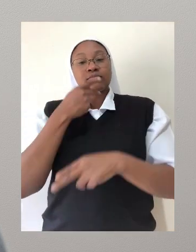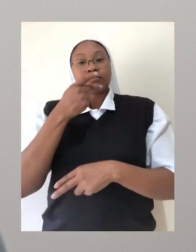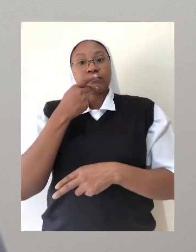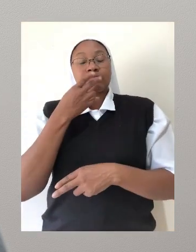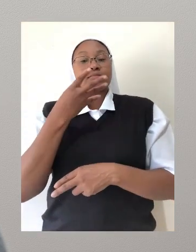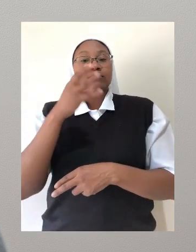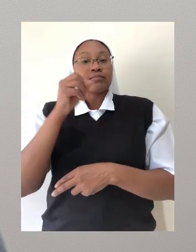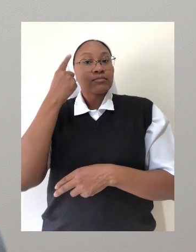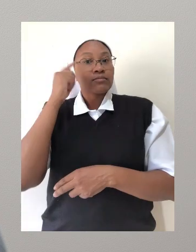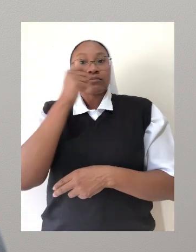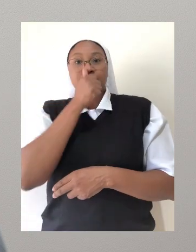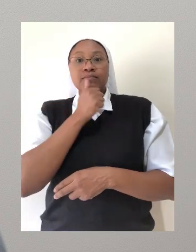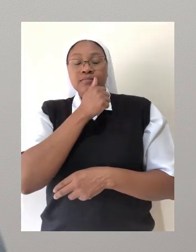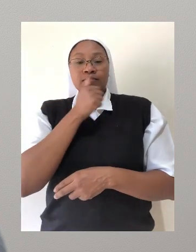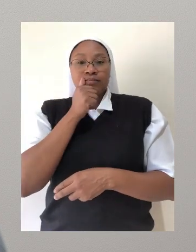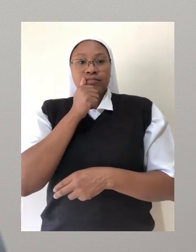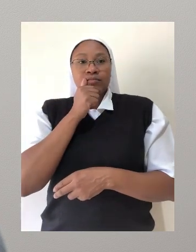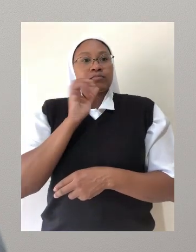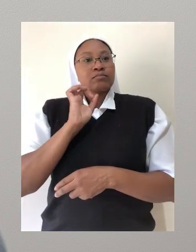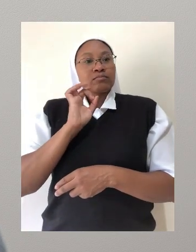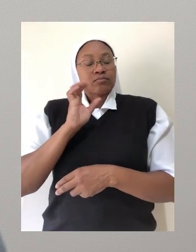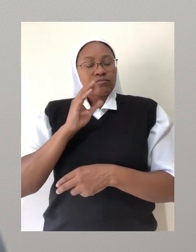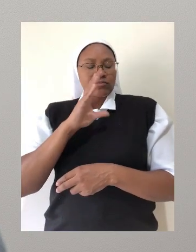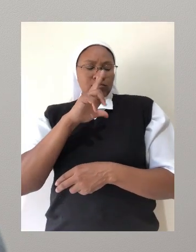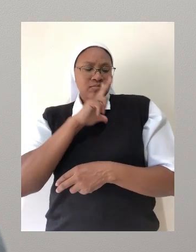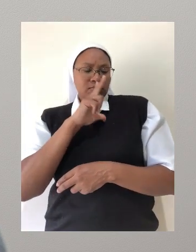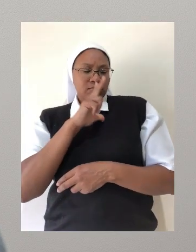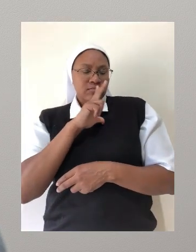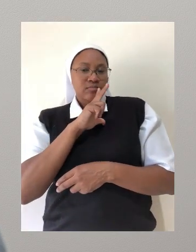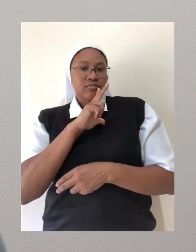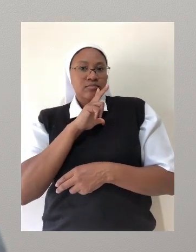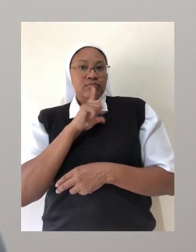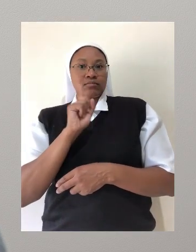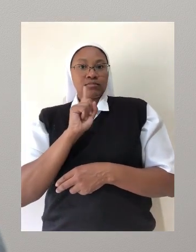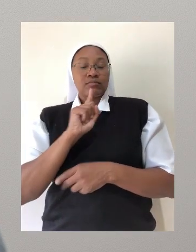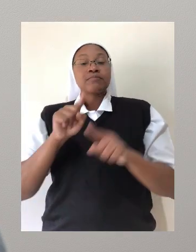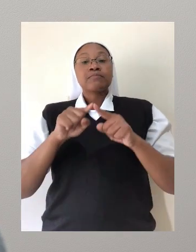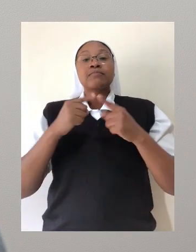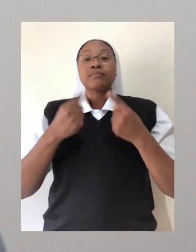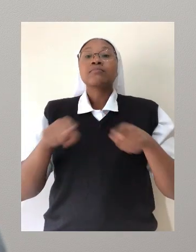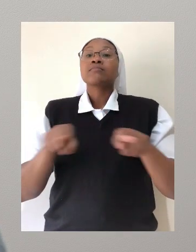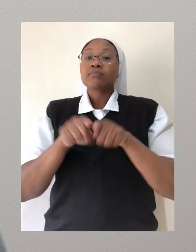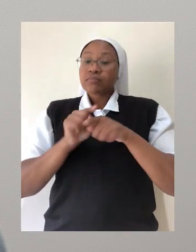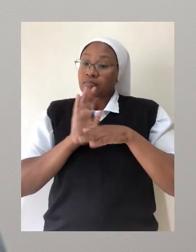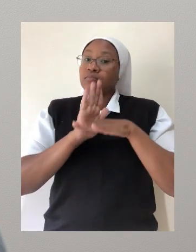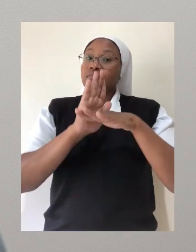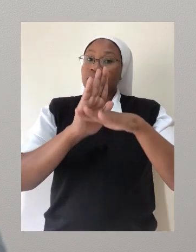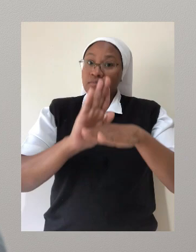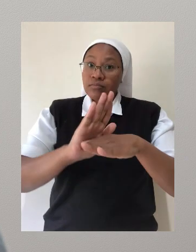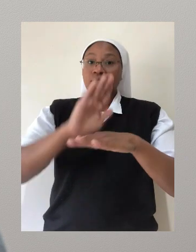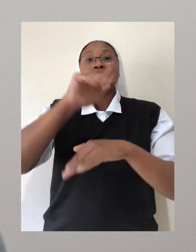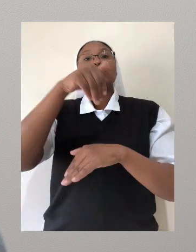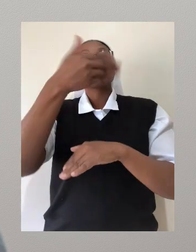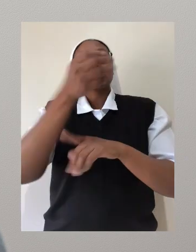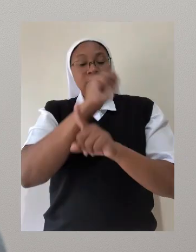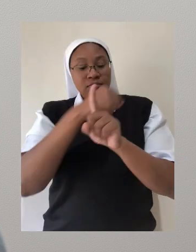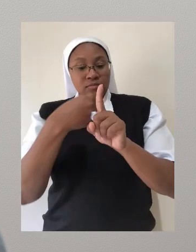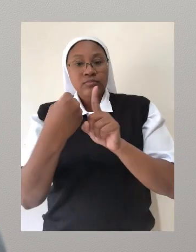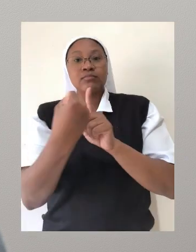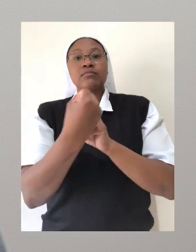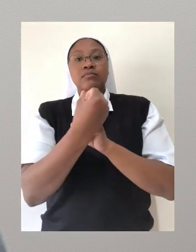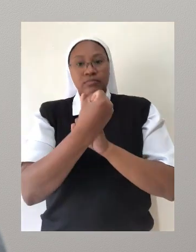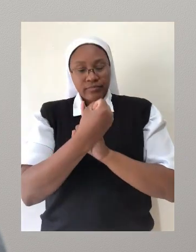a penitência quaresmal não deve ser apenas interna e individual, mas também externa